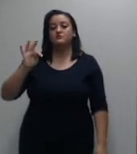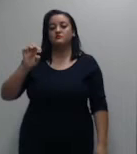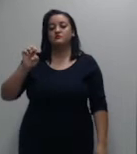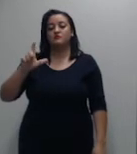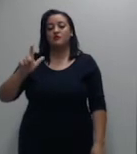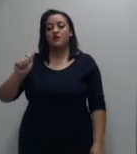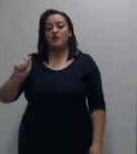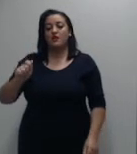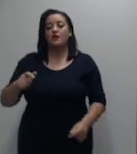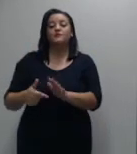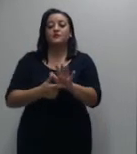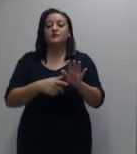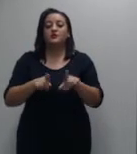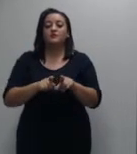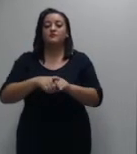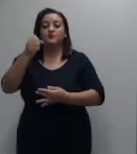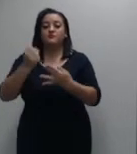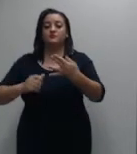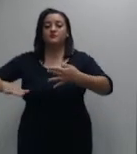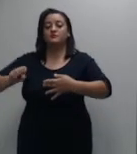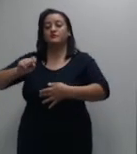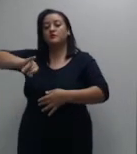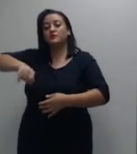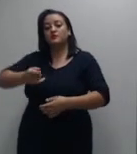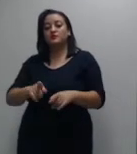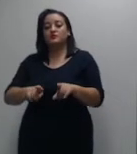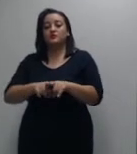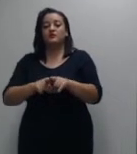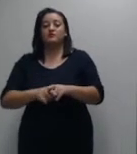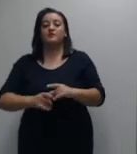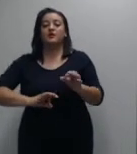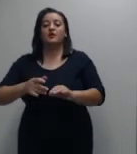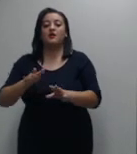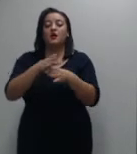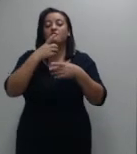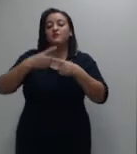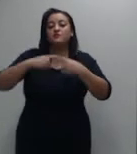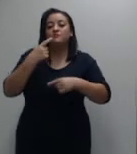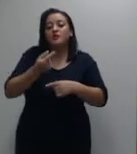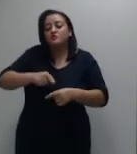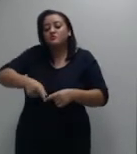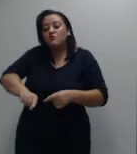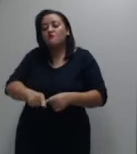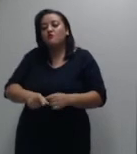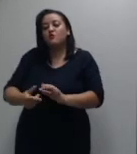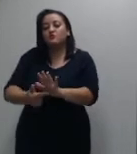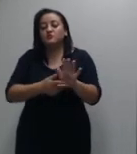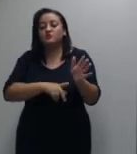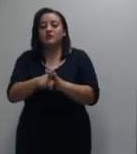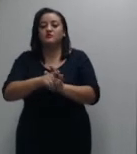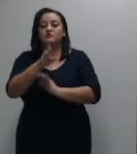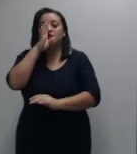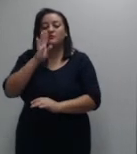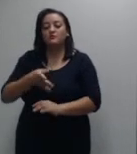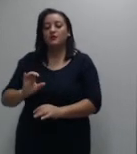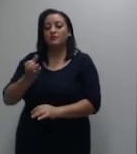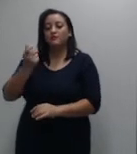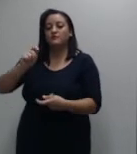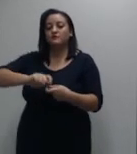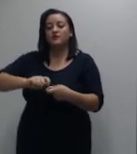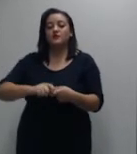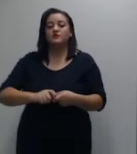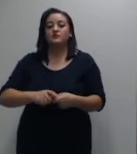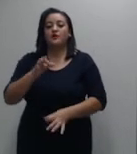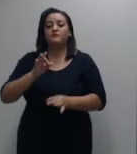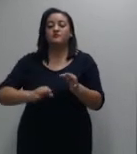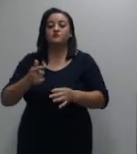consagrado também pela jurisprudência desta corte que a fácil debate aprofundado acerca de questões de mérito da decisão proferida no